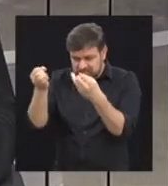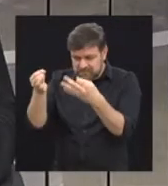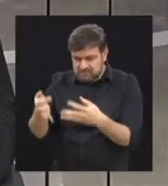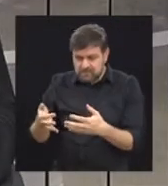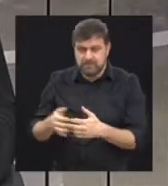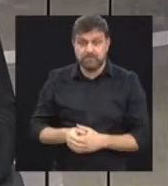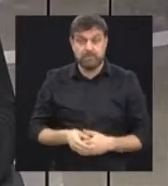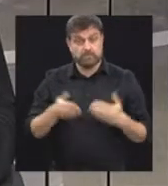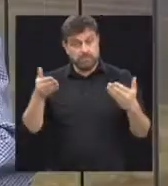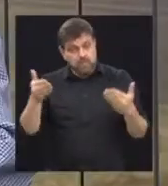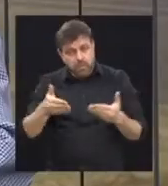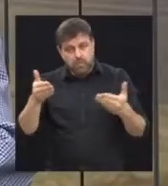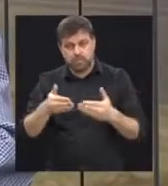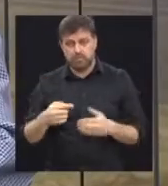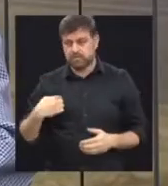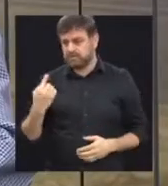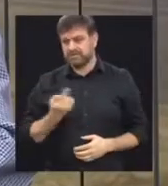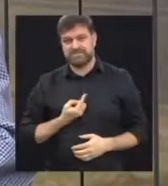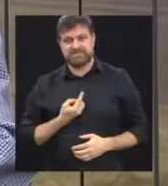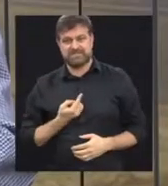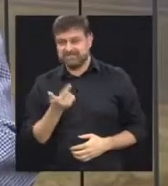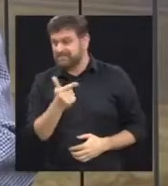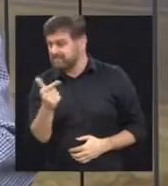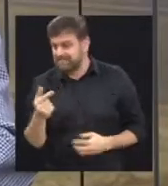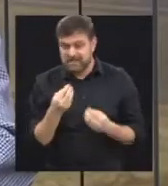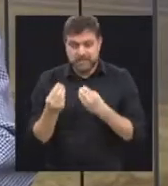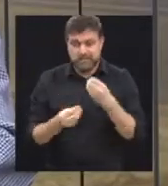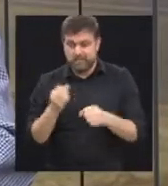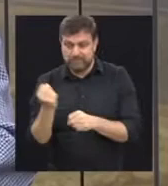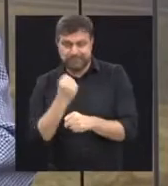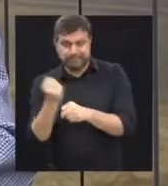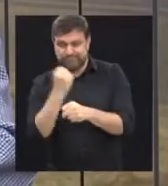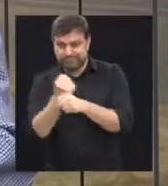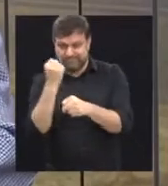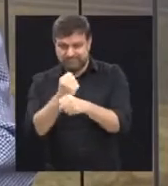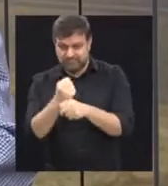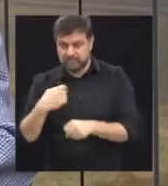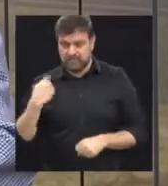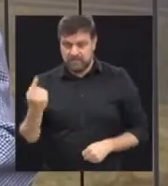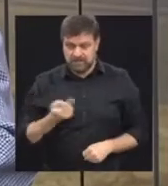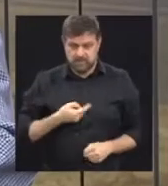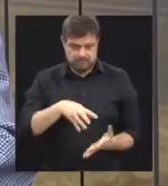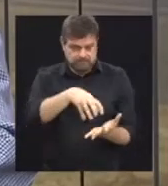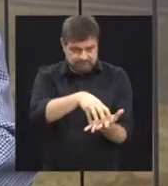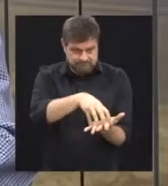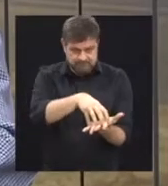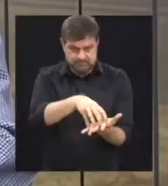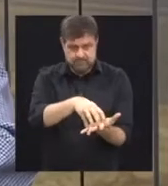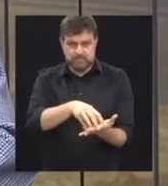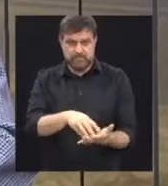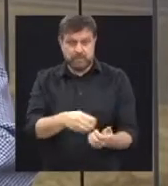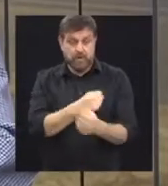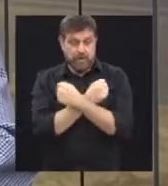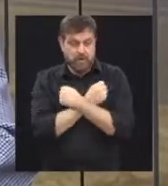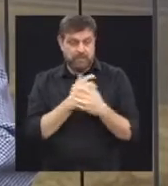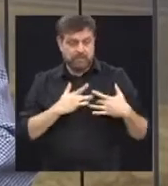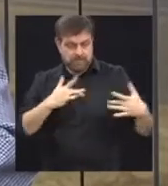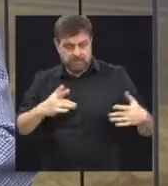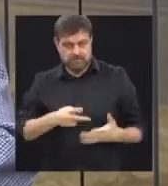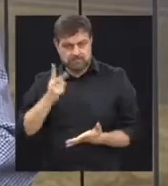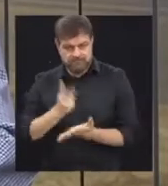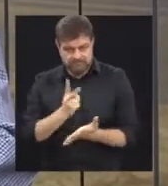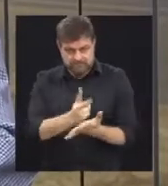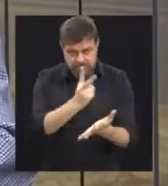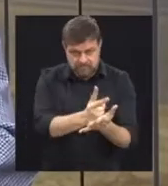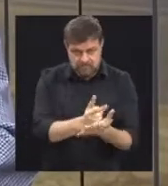Mas hoje em dia nós não temos projeto de ampliação, não. Nós estamos tentando consolidar, do ponto de vista